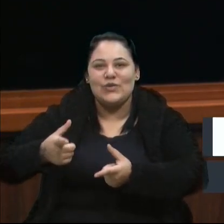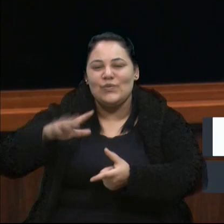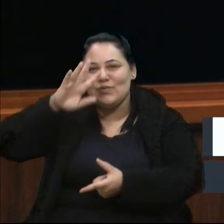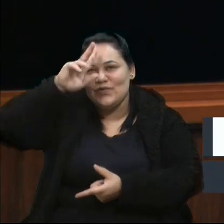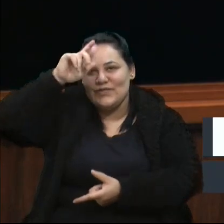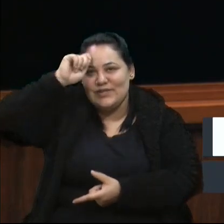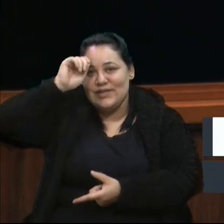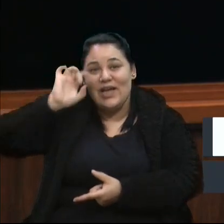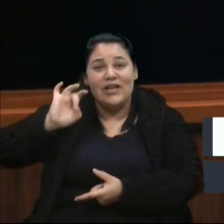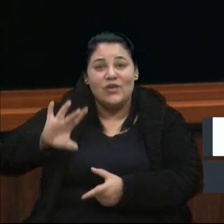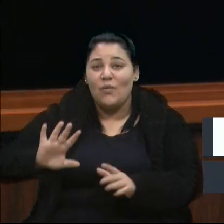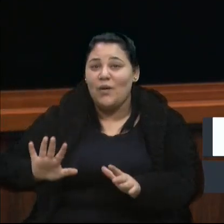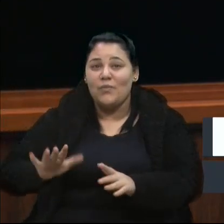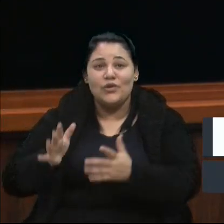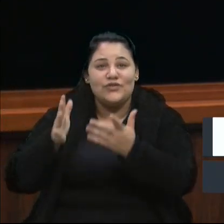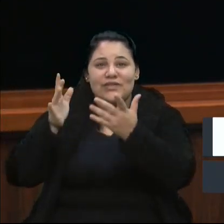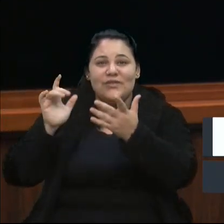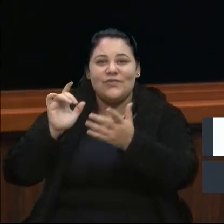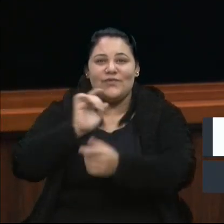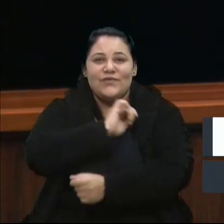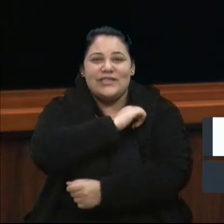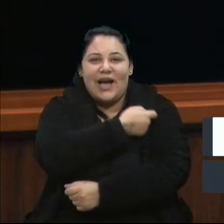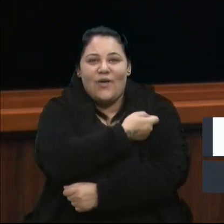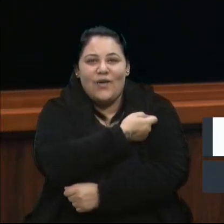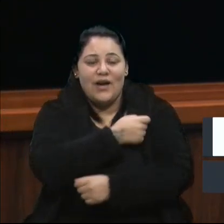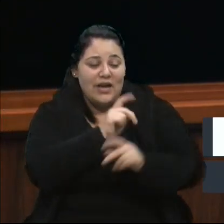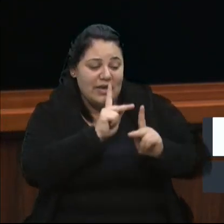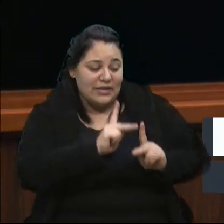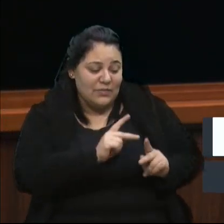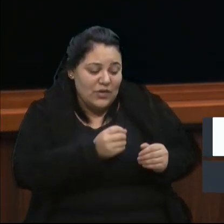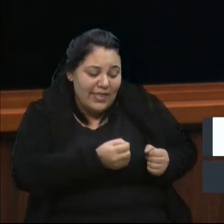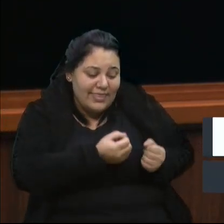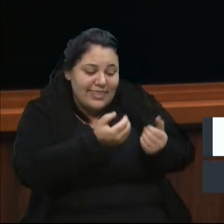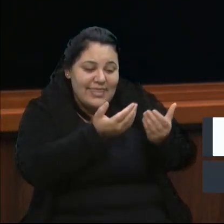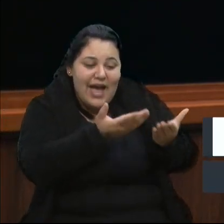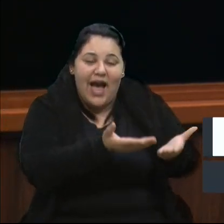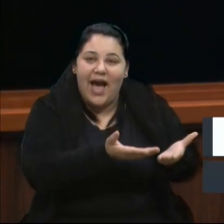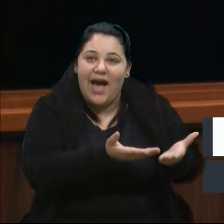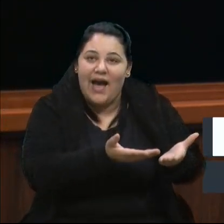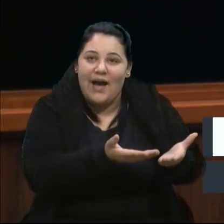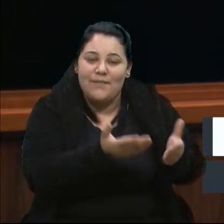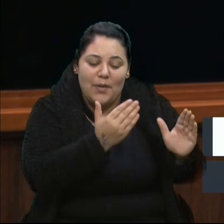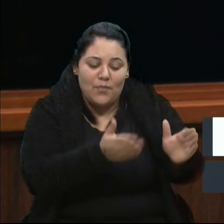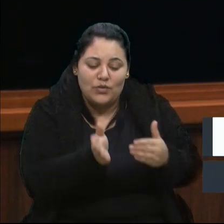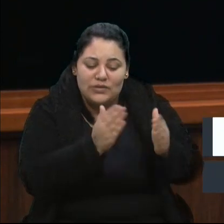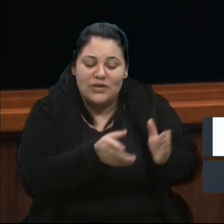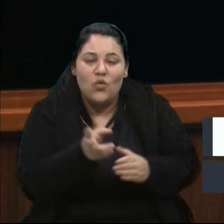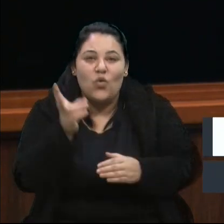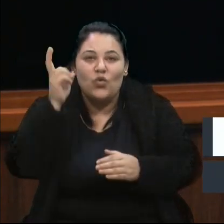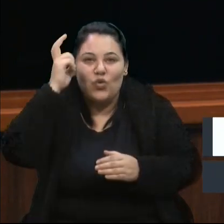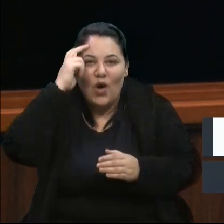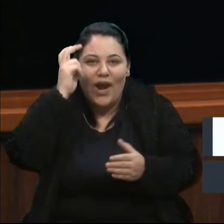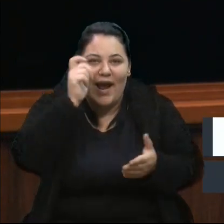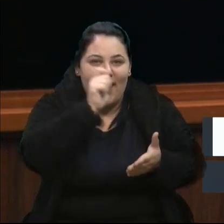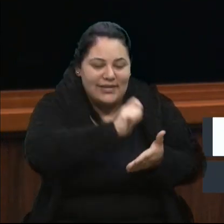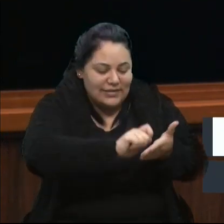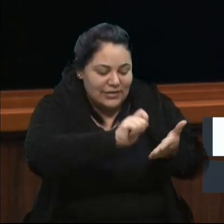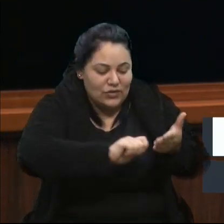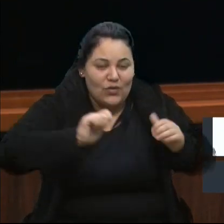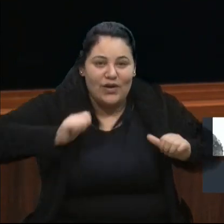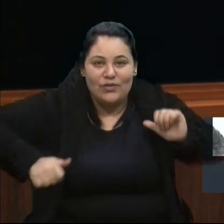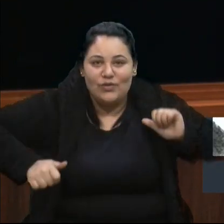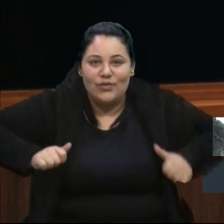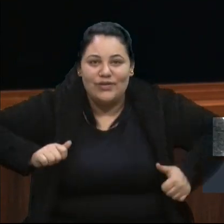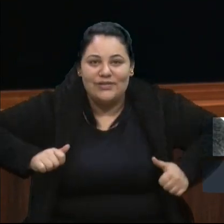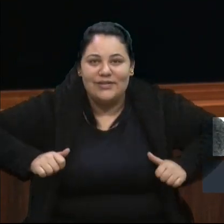enfim, um incentivo que as pessoas dão para produtores culturais, para escritores, mas